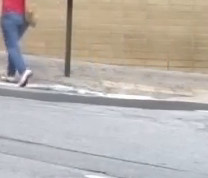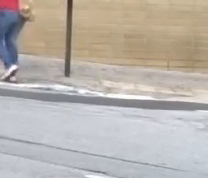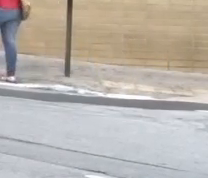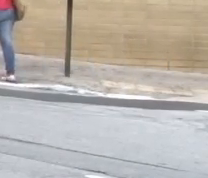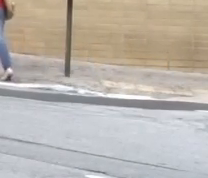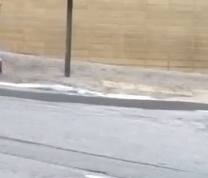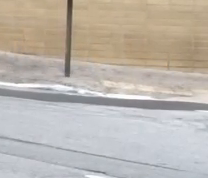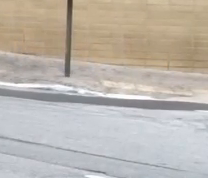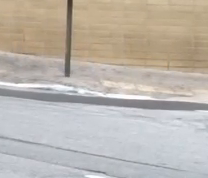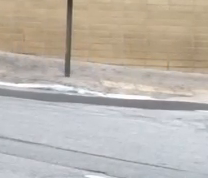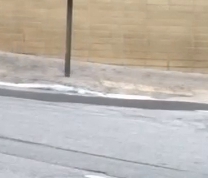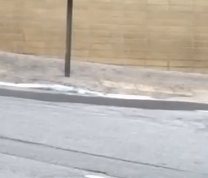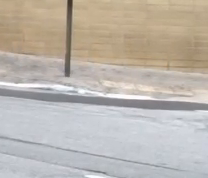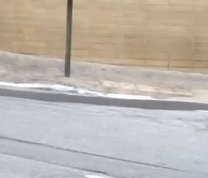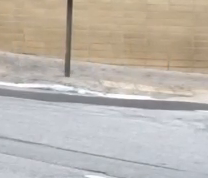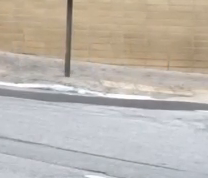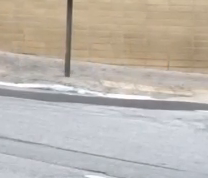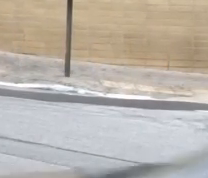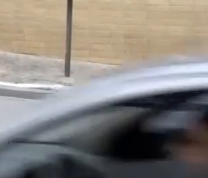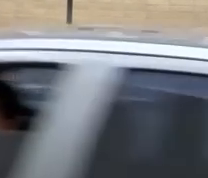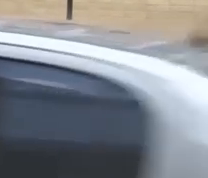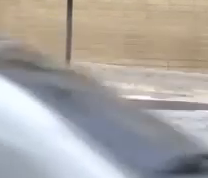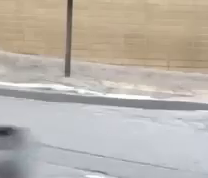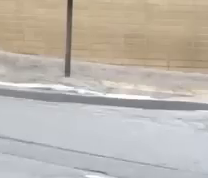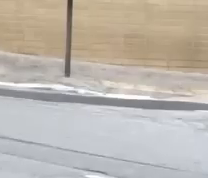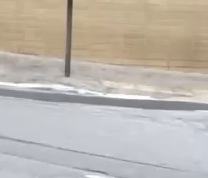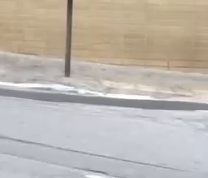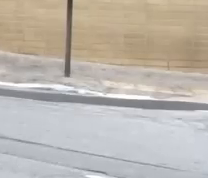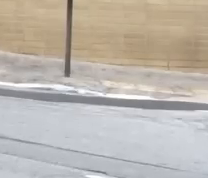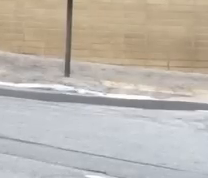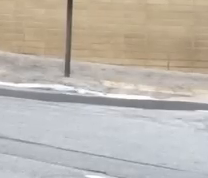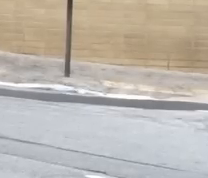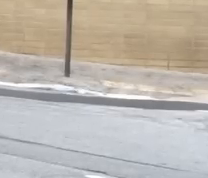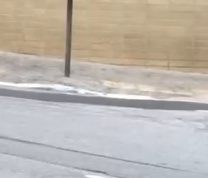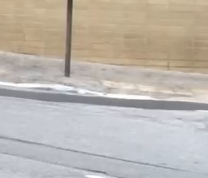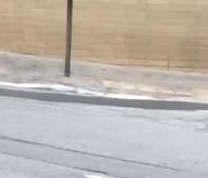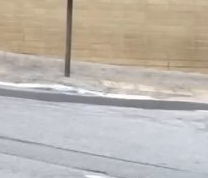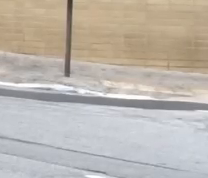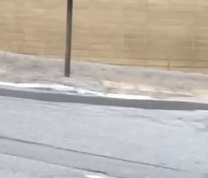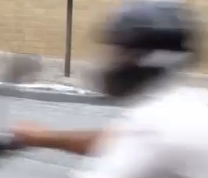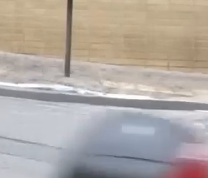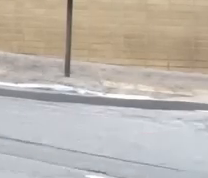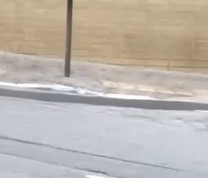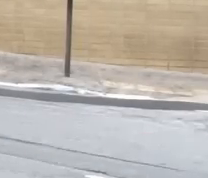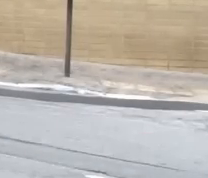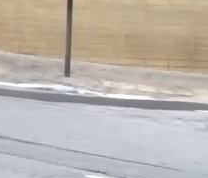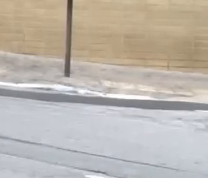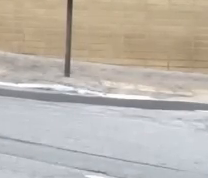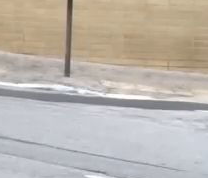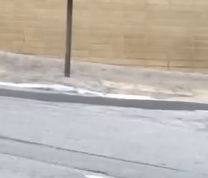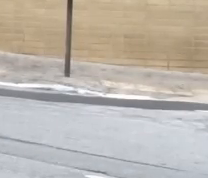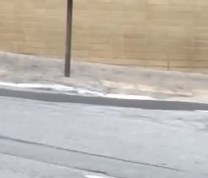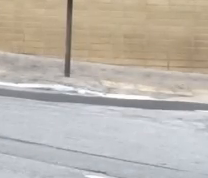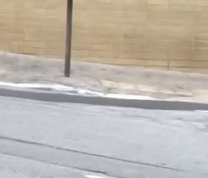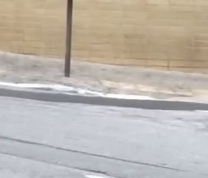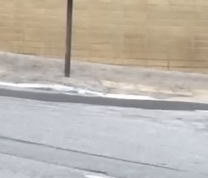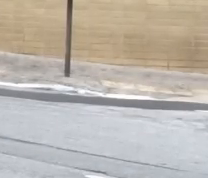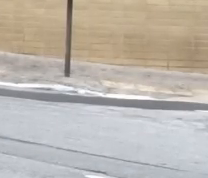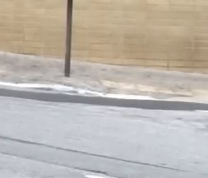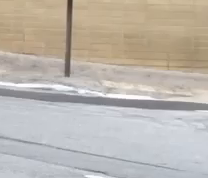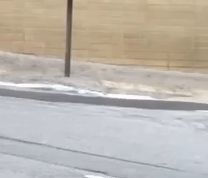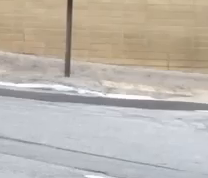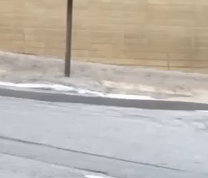e pelo Complexo Hospitalar Padre Bento. Além da Rede Municipal e da Estadual, a Prefeitura ainda mantém convênios